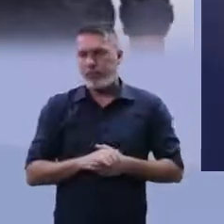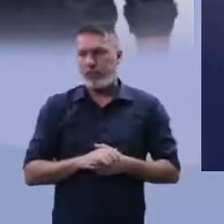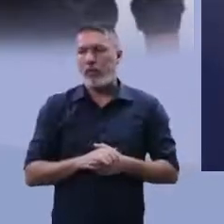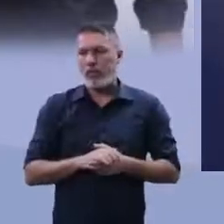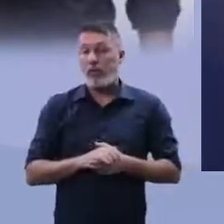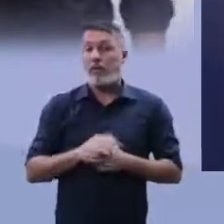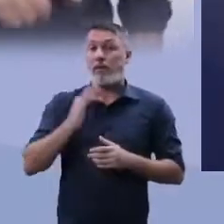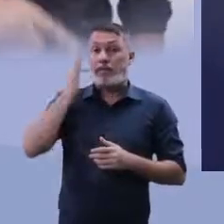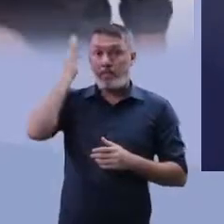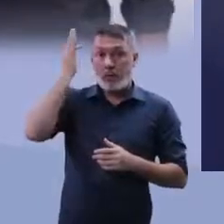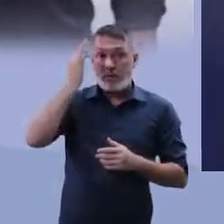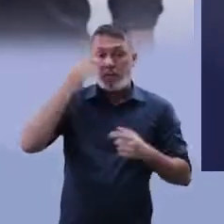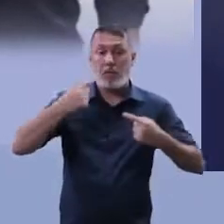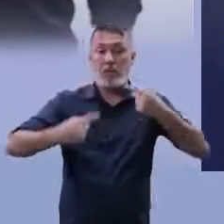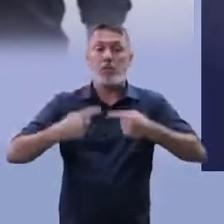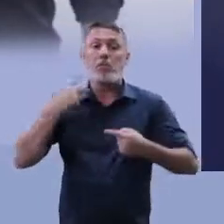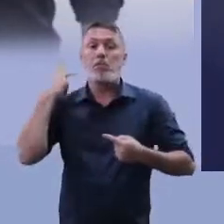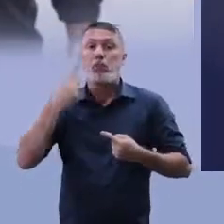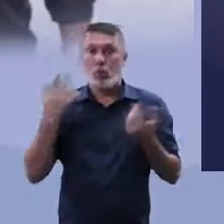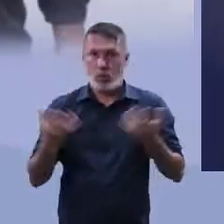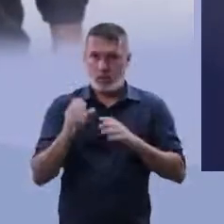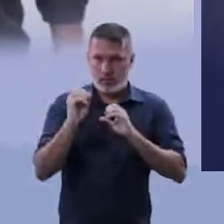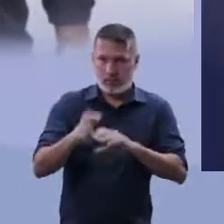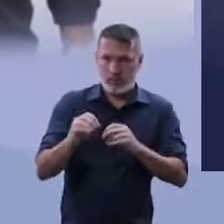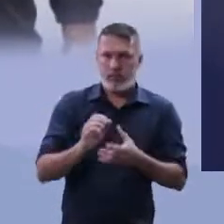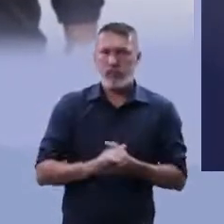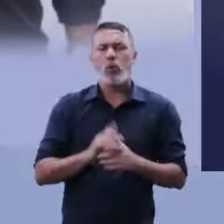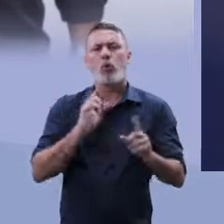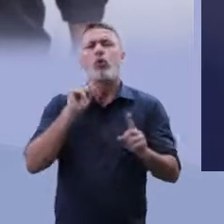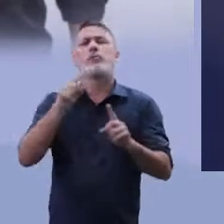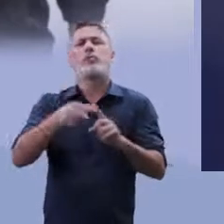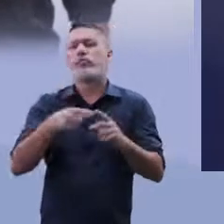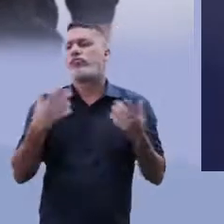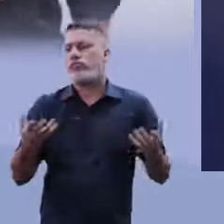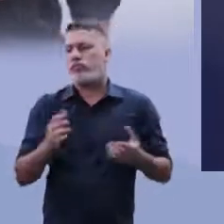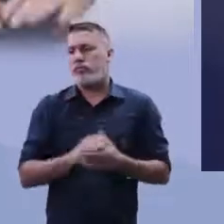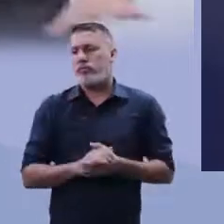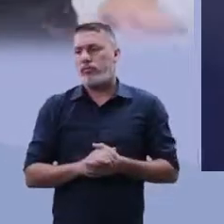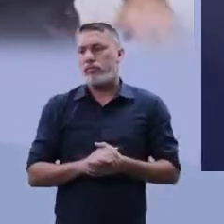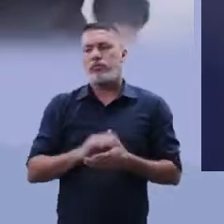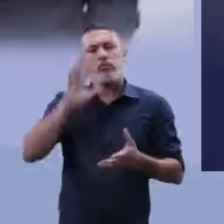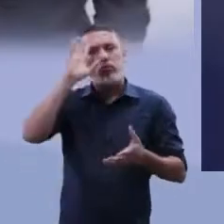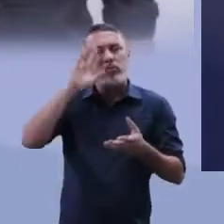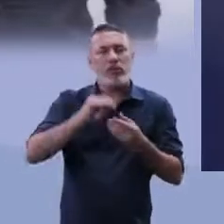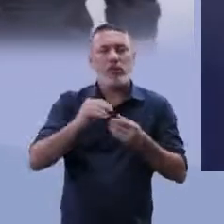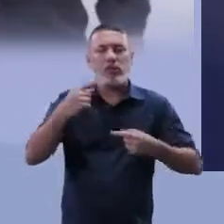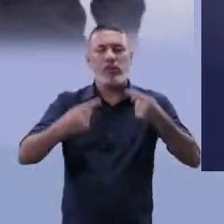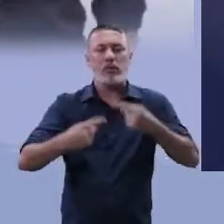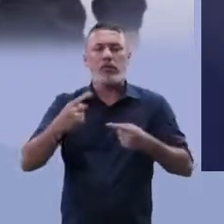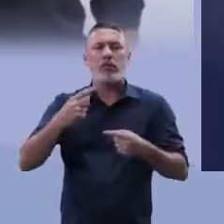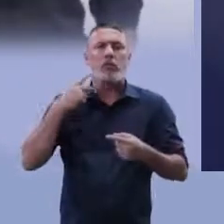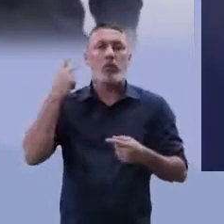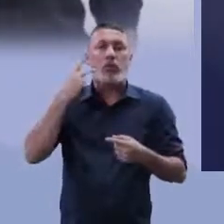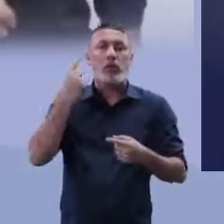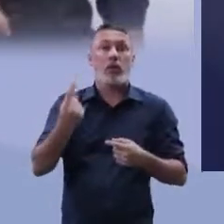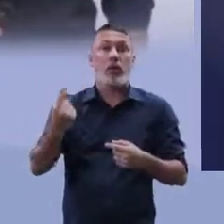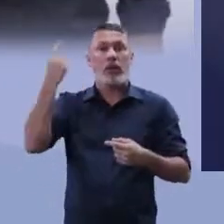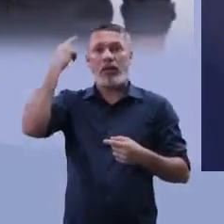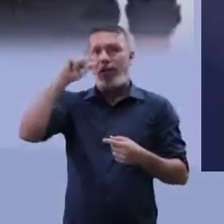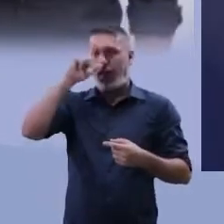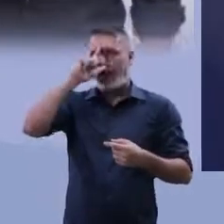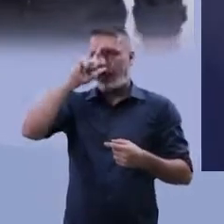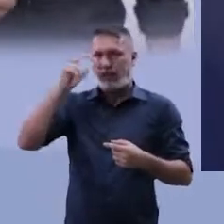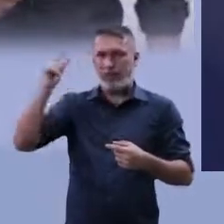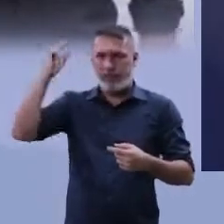filosofia política é a aula de hoje. Vamos compreender o pensamento político na Grécia Antiga, uma abordagem rápida, compreender o pensamento político na